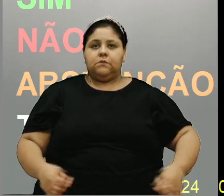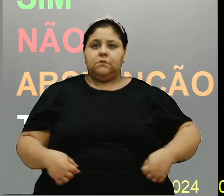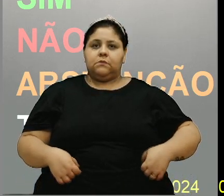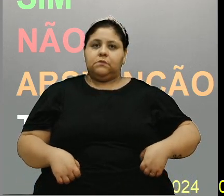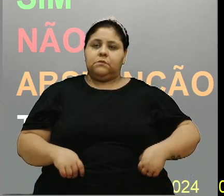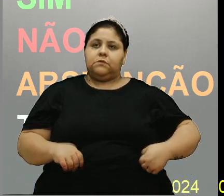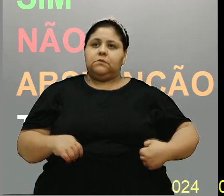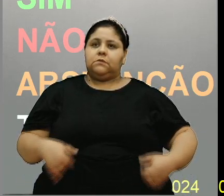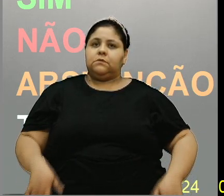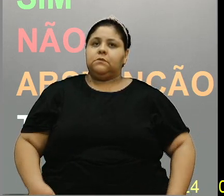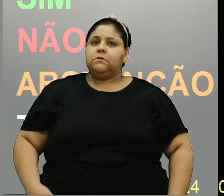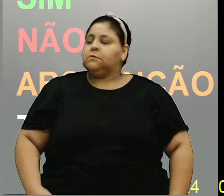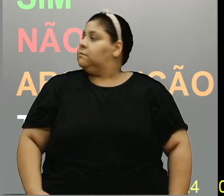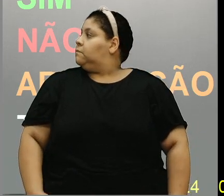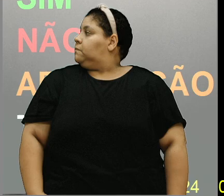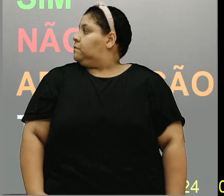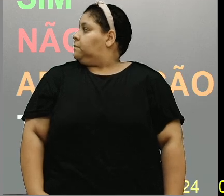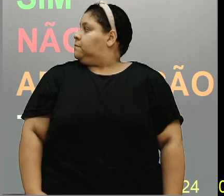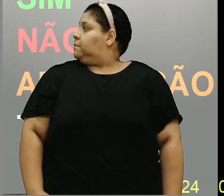Voto sim, senhora presidente.